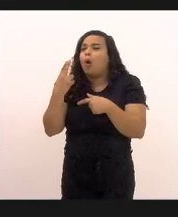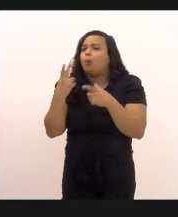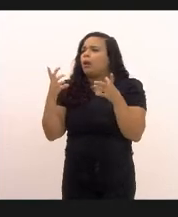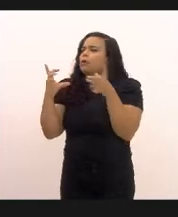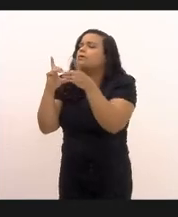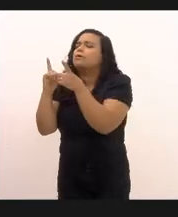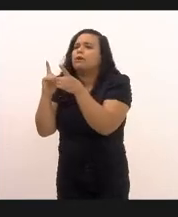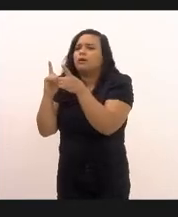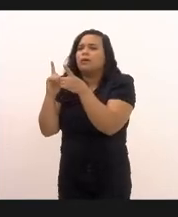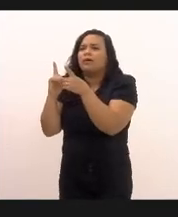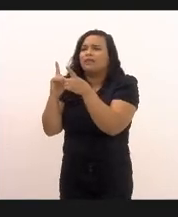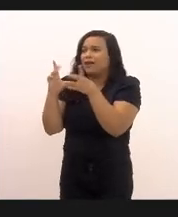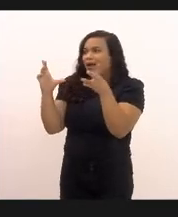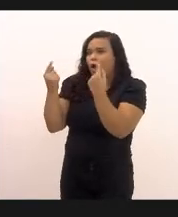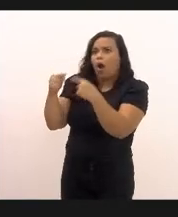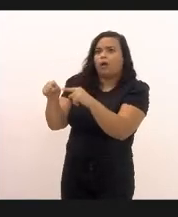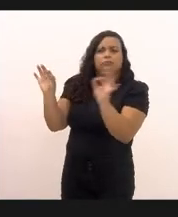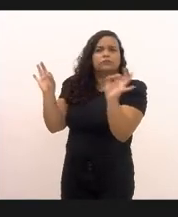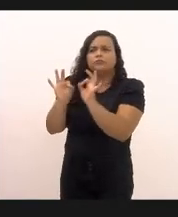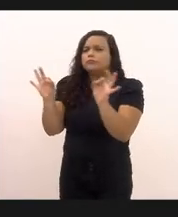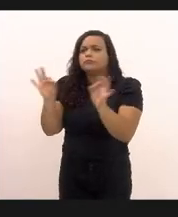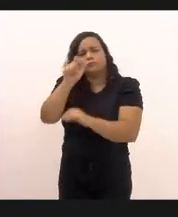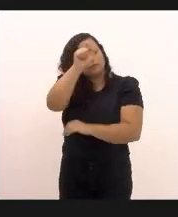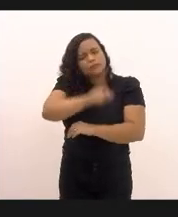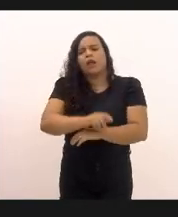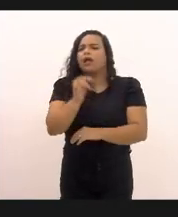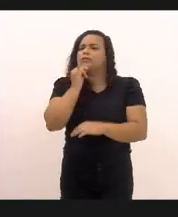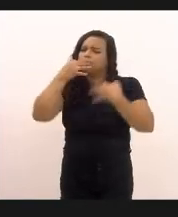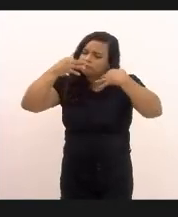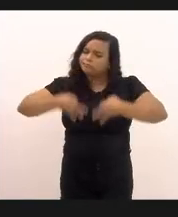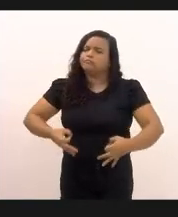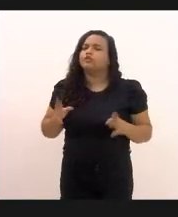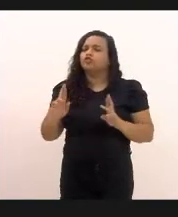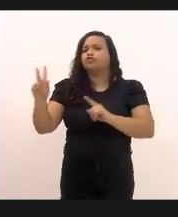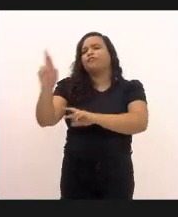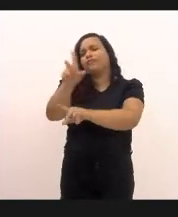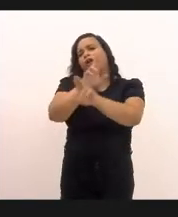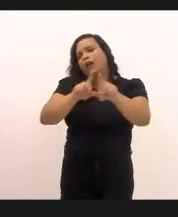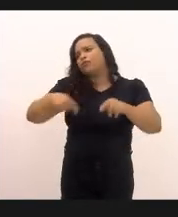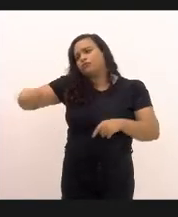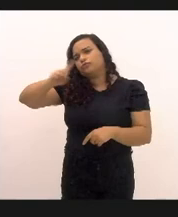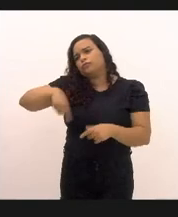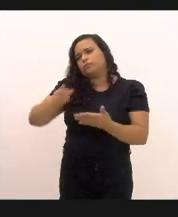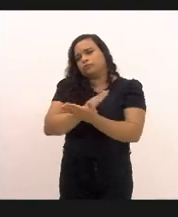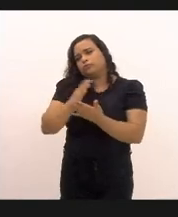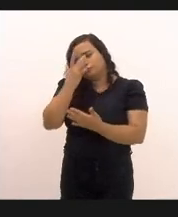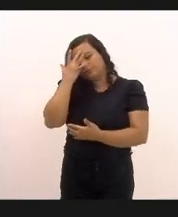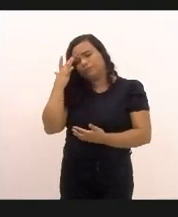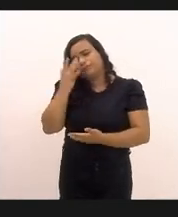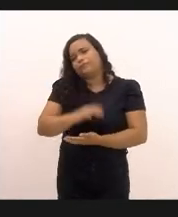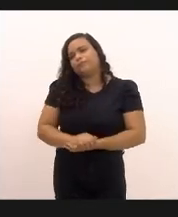Ele foi um exemplo diferente de outras pessoas aqui.